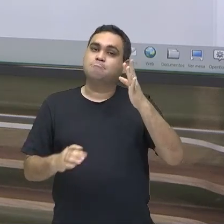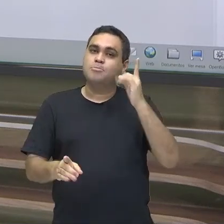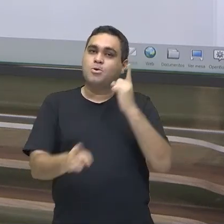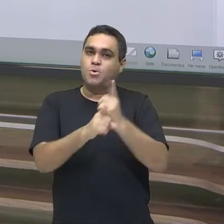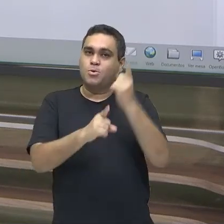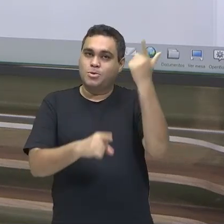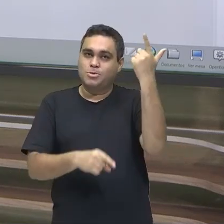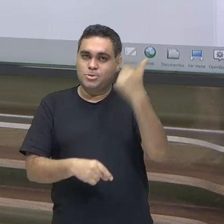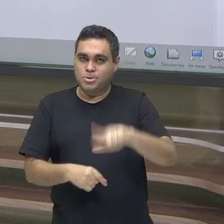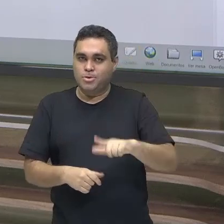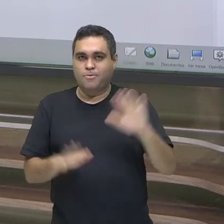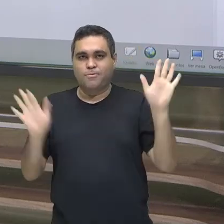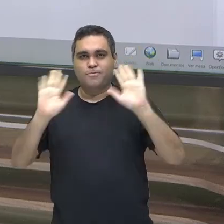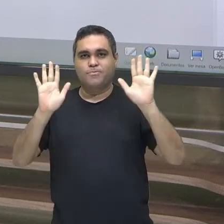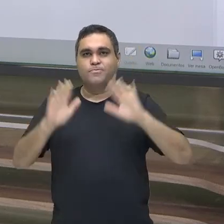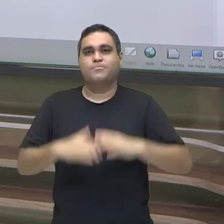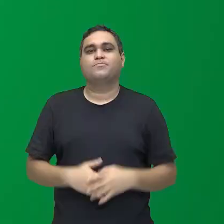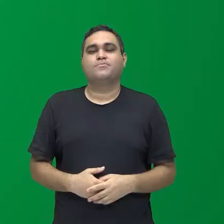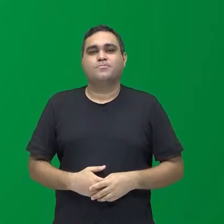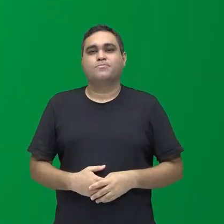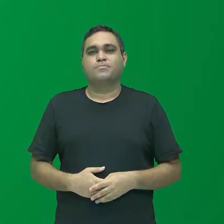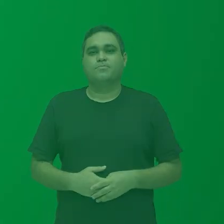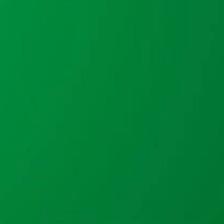próxima oportunidade. Tchau, tchau.